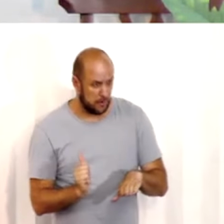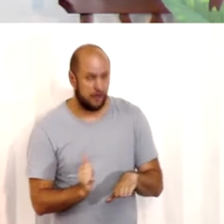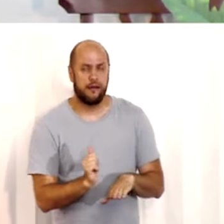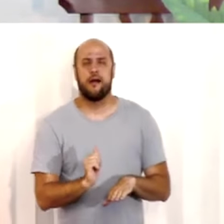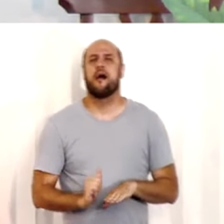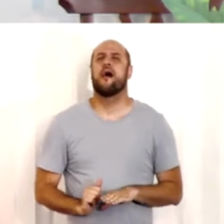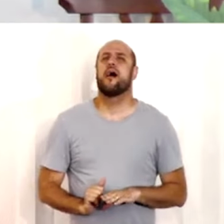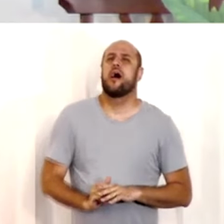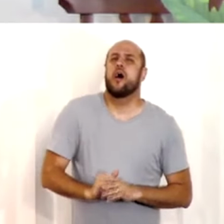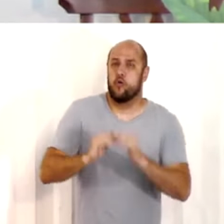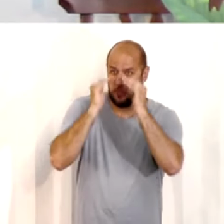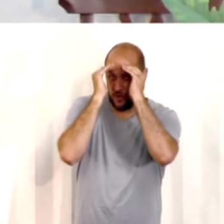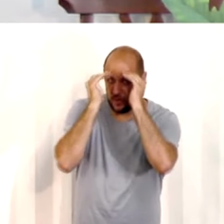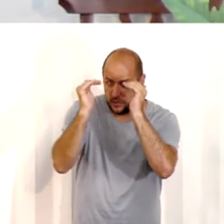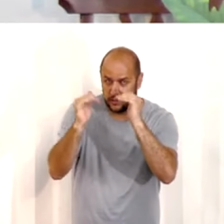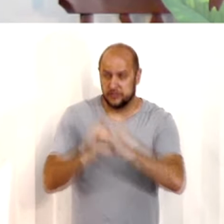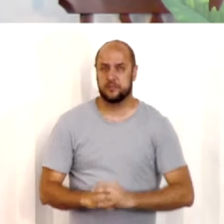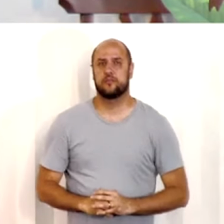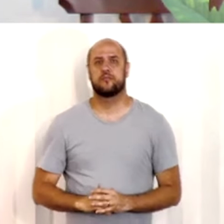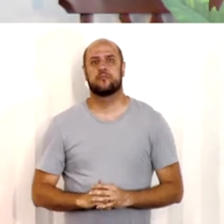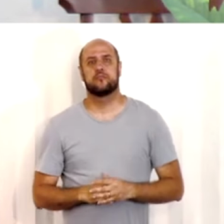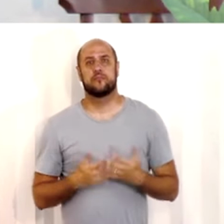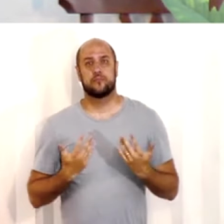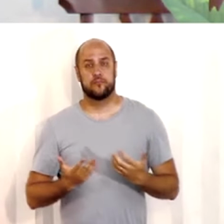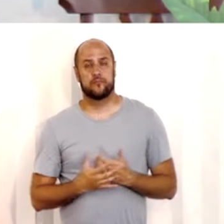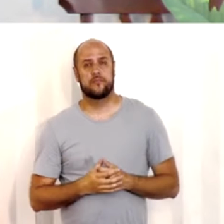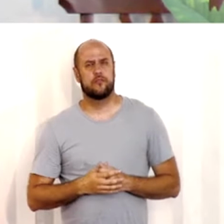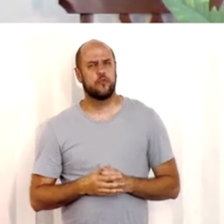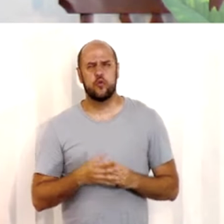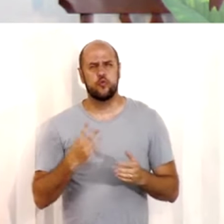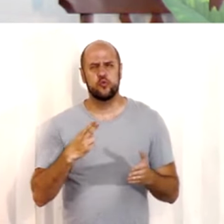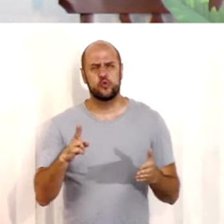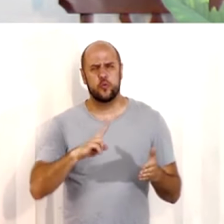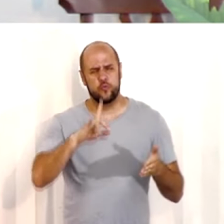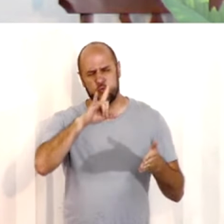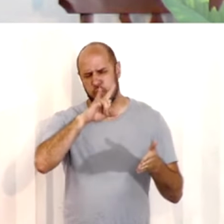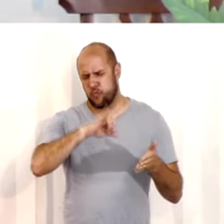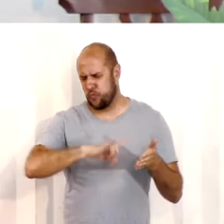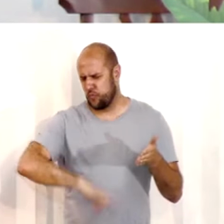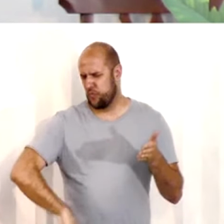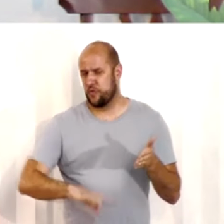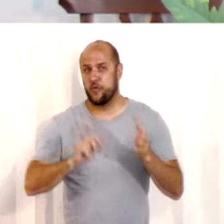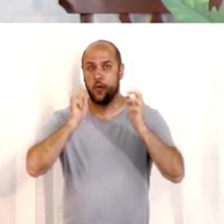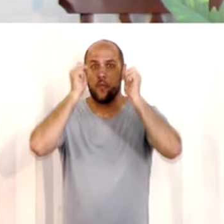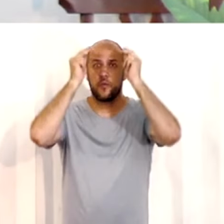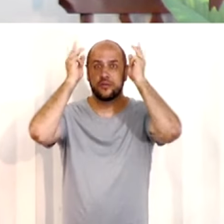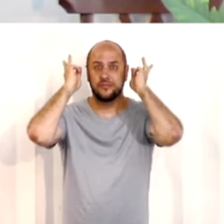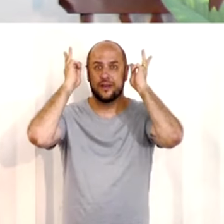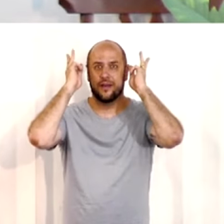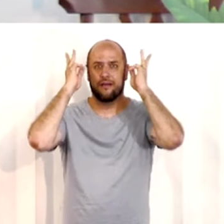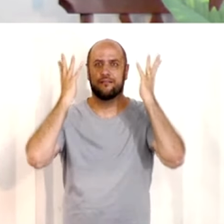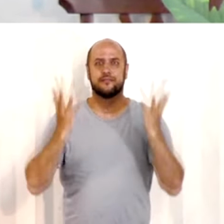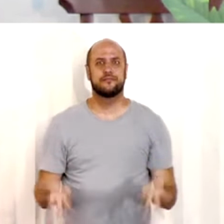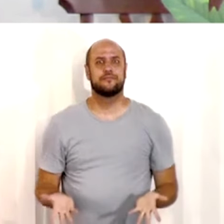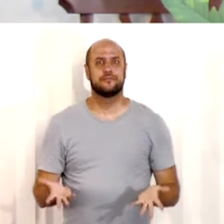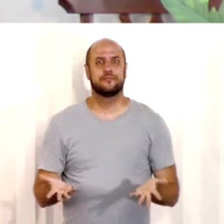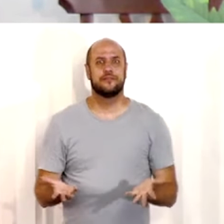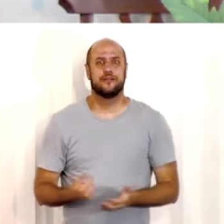quando chamado, obedeceu. Olha, são tantos, viu? É Moisés, olha, são